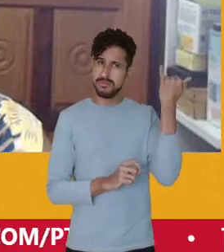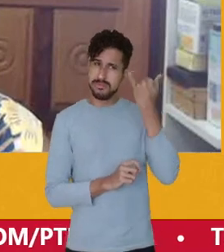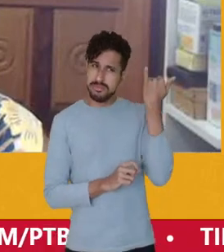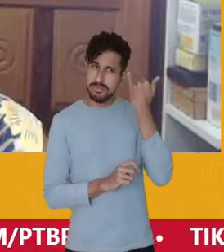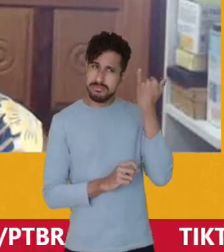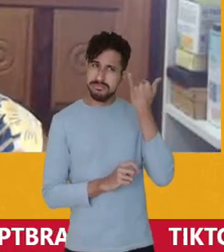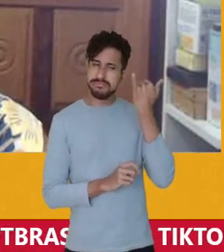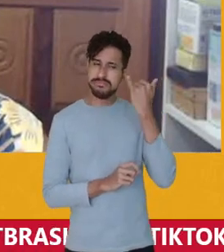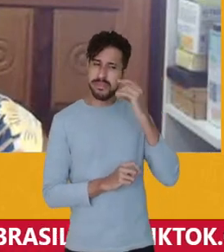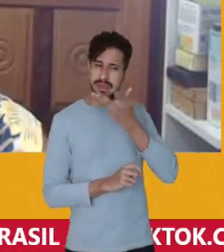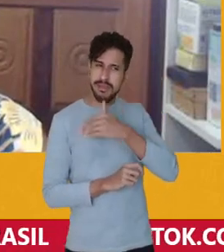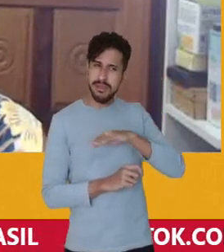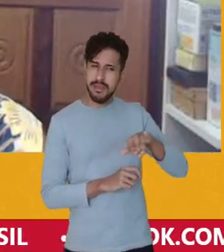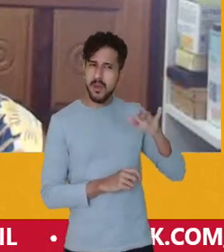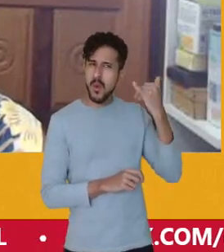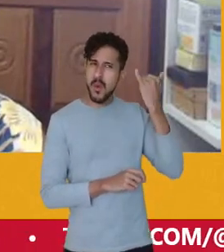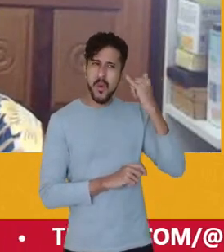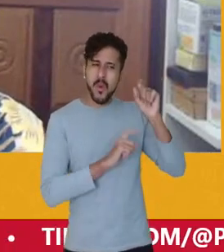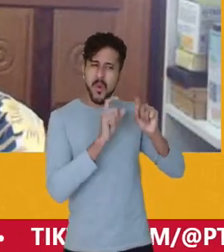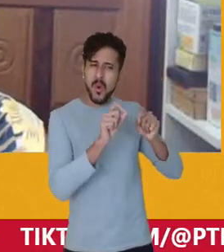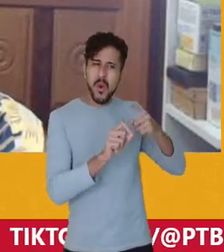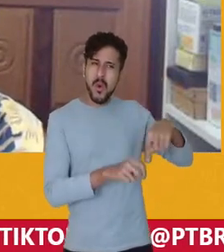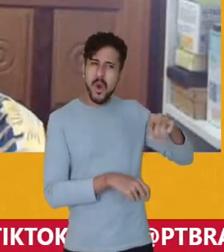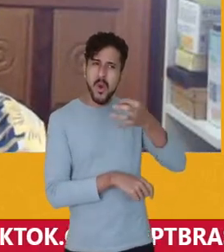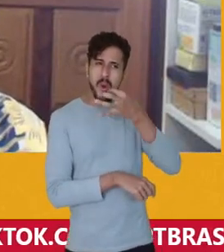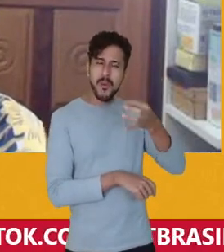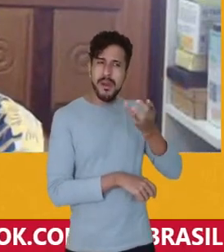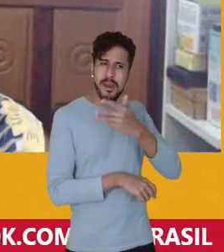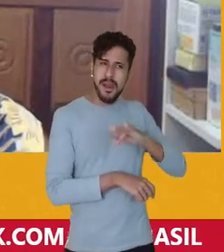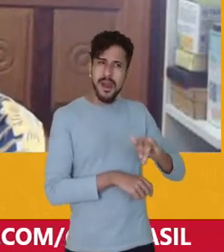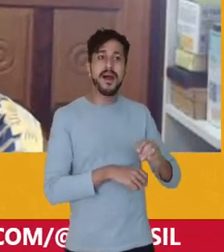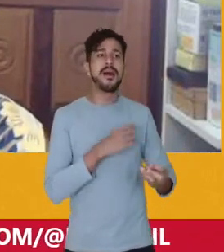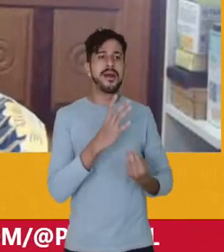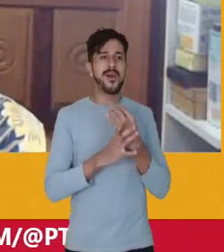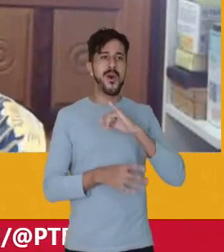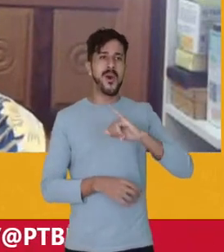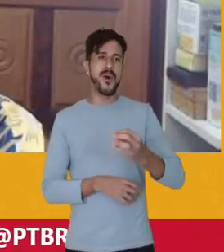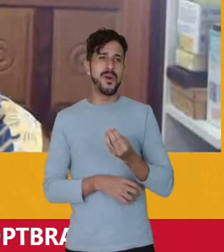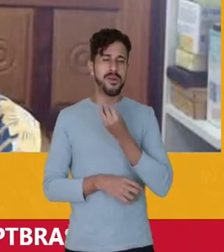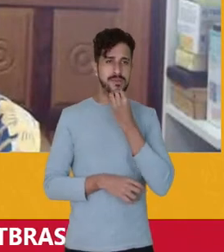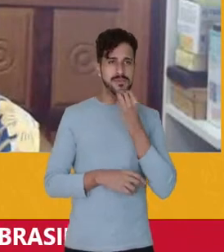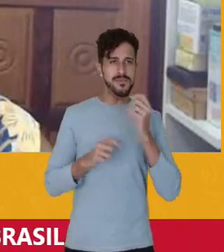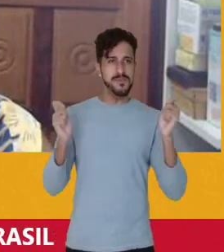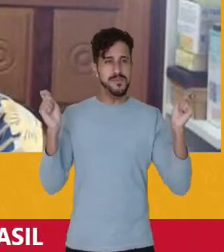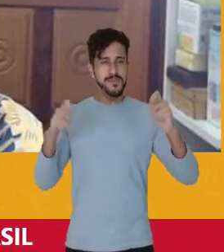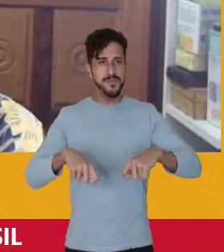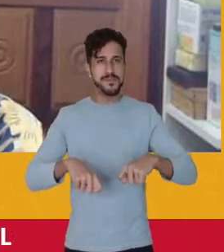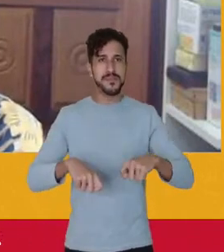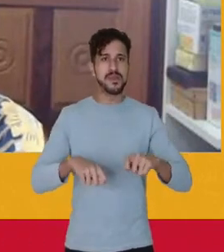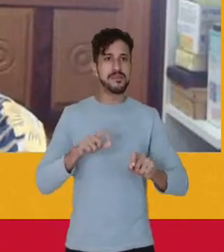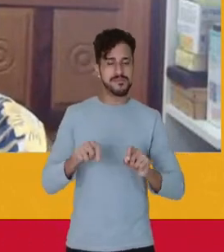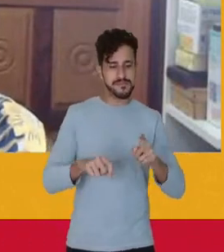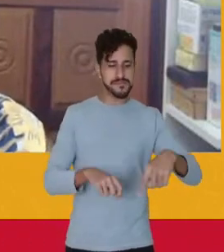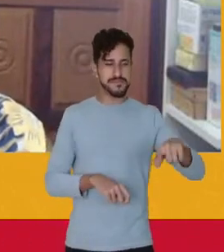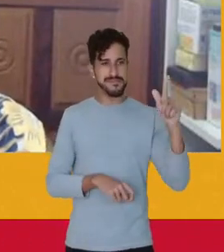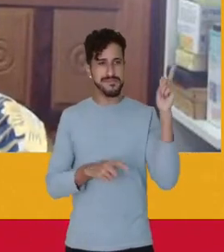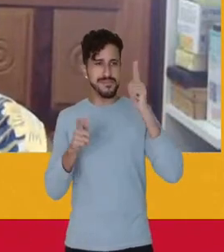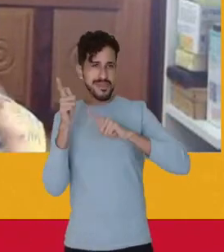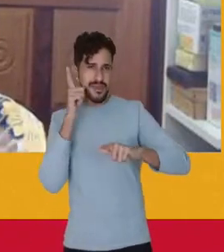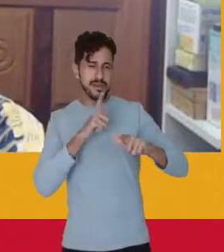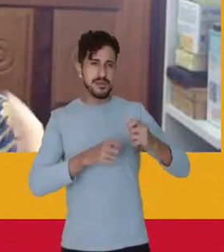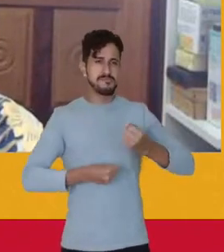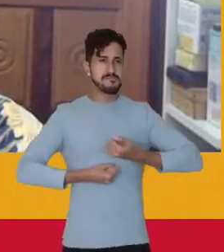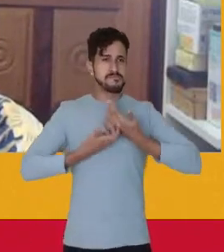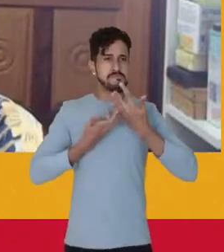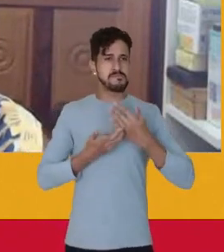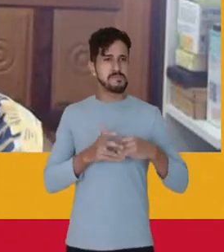essas crianças, ouvimos o que elas têm a dizer, criamos o espaço, as condições, melhor dizendo assim, para que elas possam ser